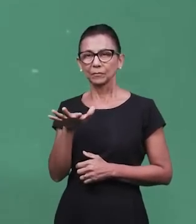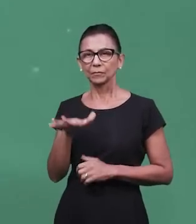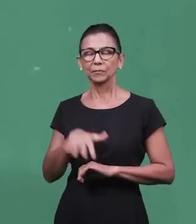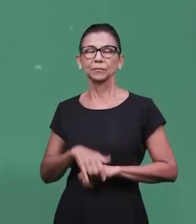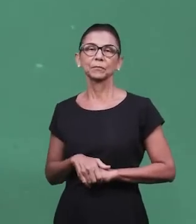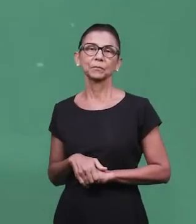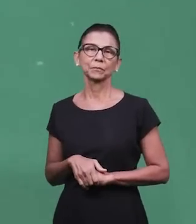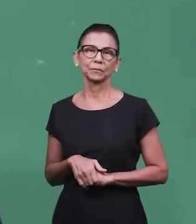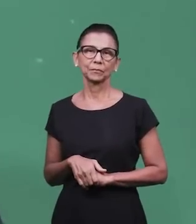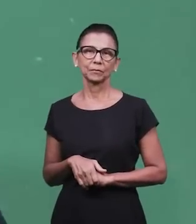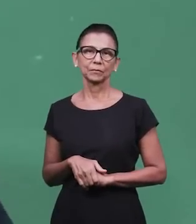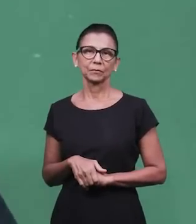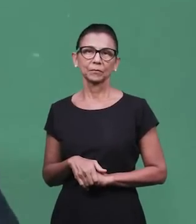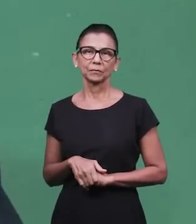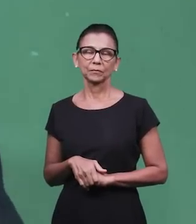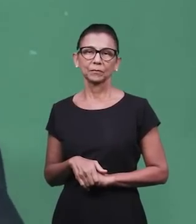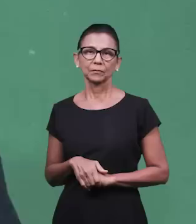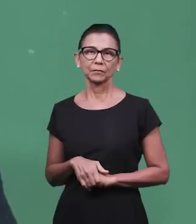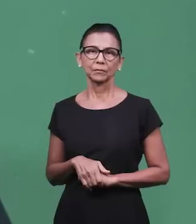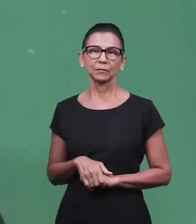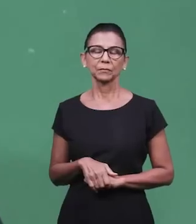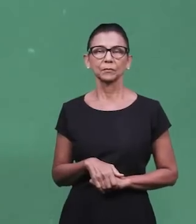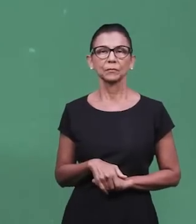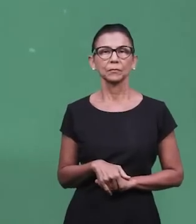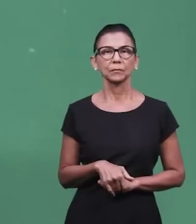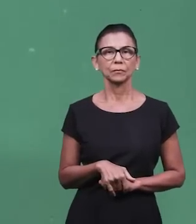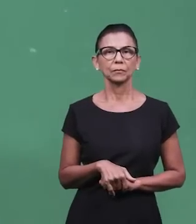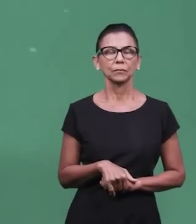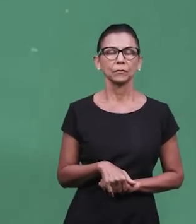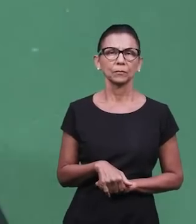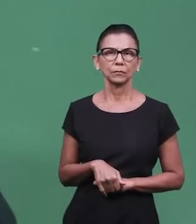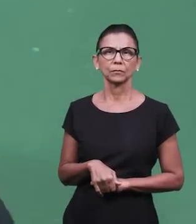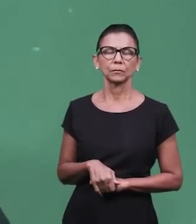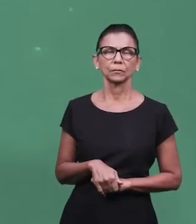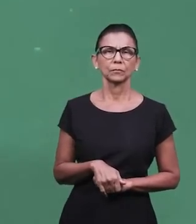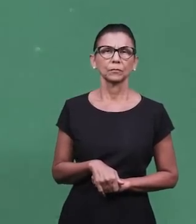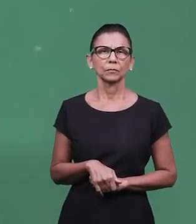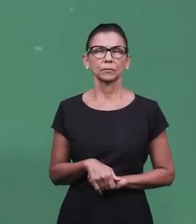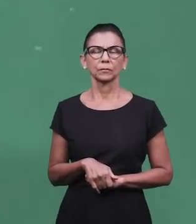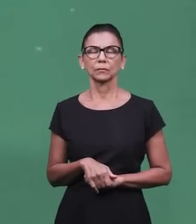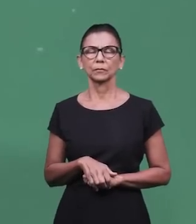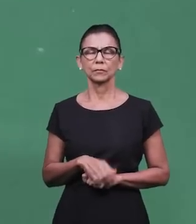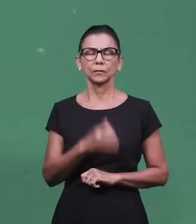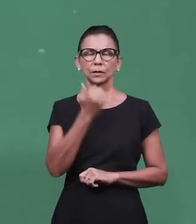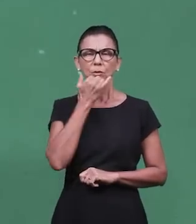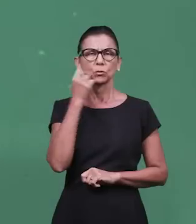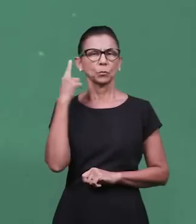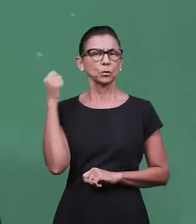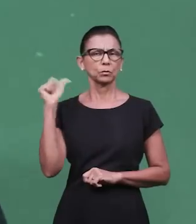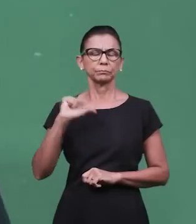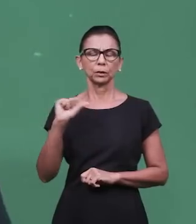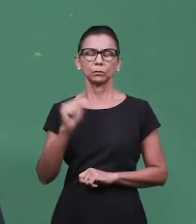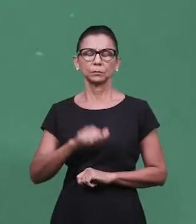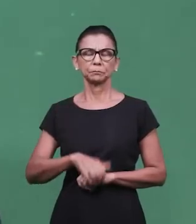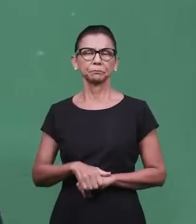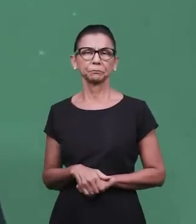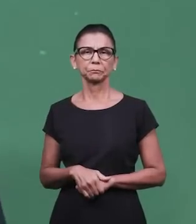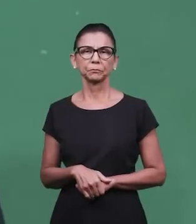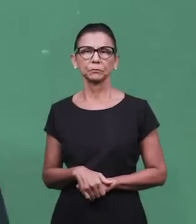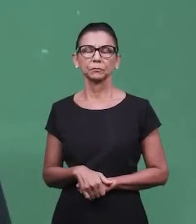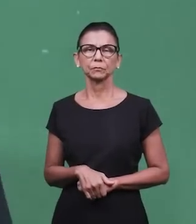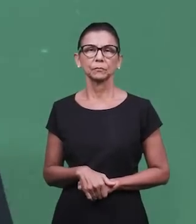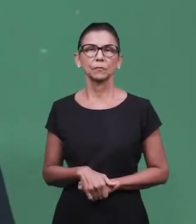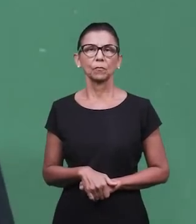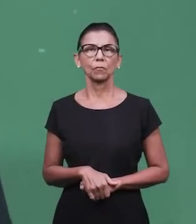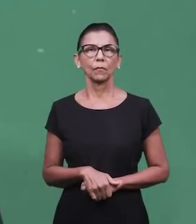culto evangelístico que aconteceu, depois de um trabalho que foi feito e que foi envolvido toda a região do Rio Grande do Norte e que tem sido aqui um marco